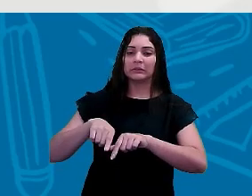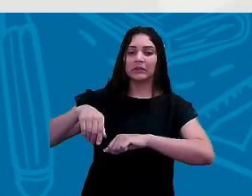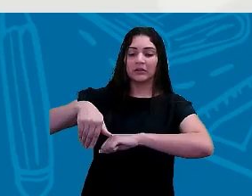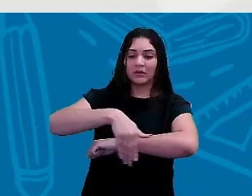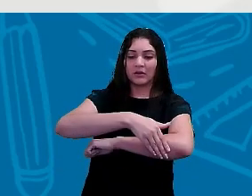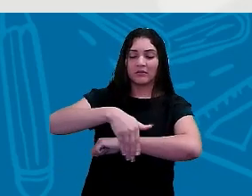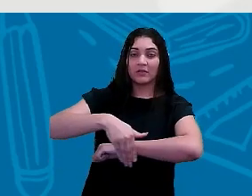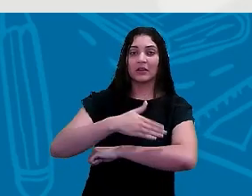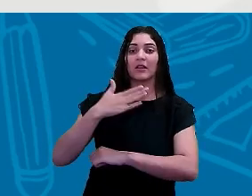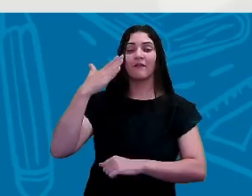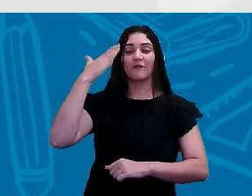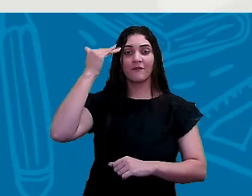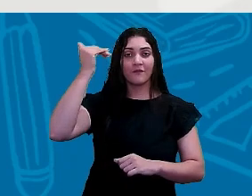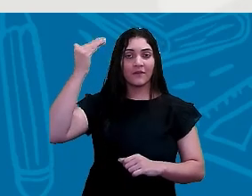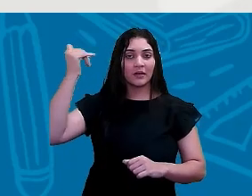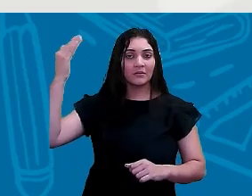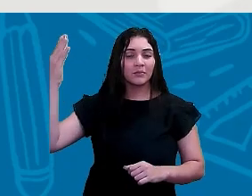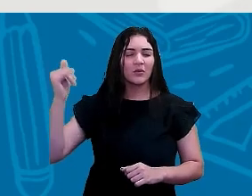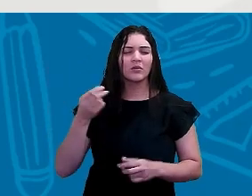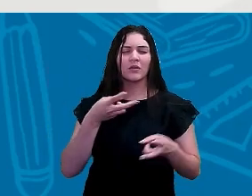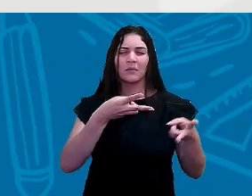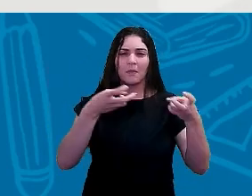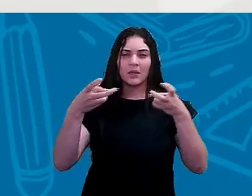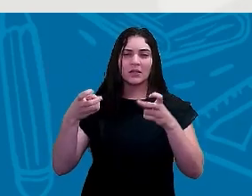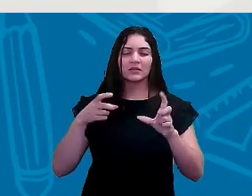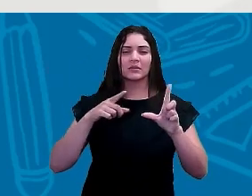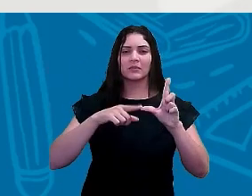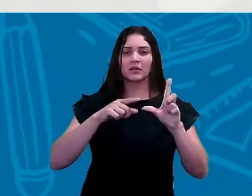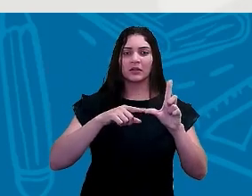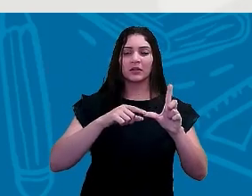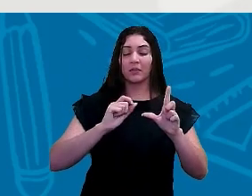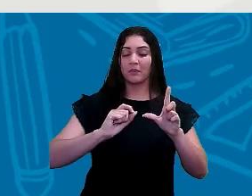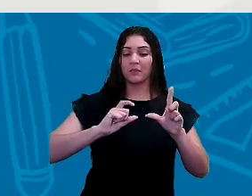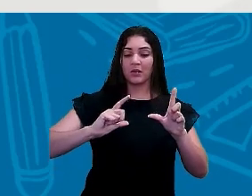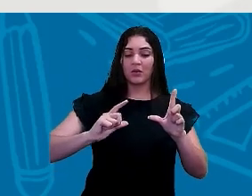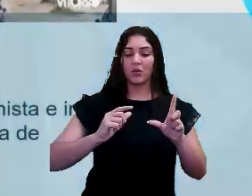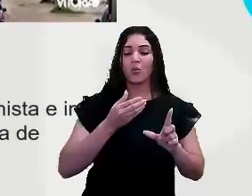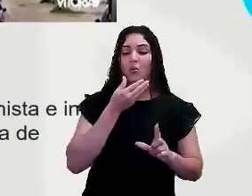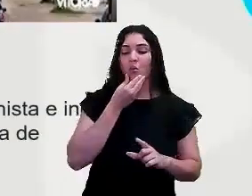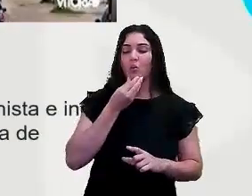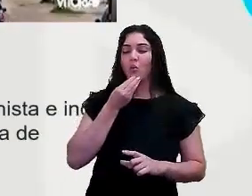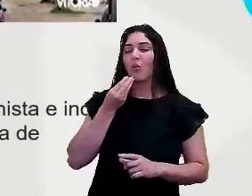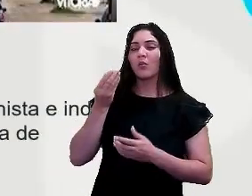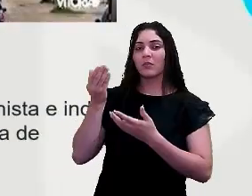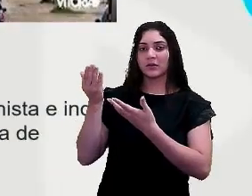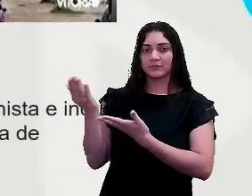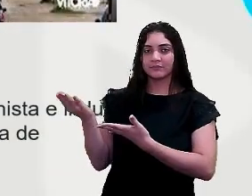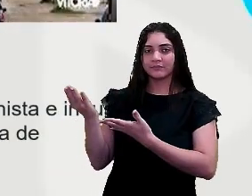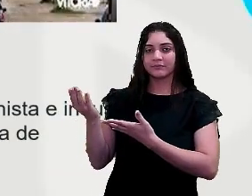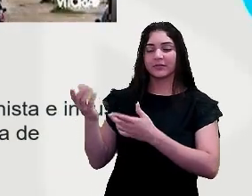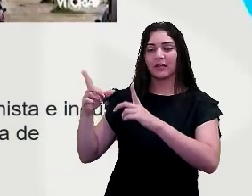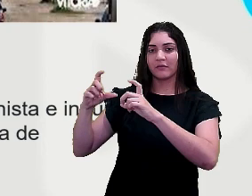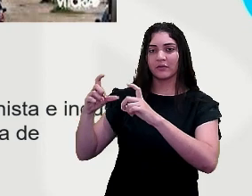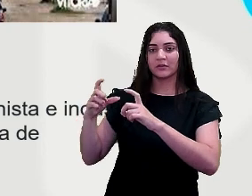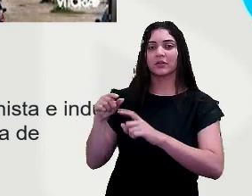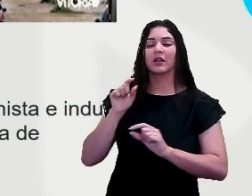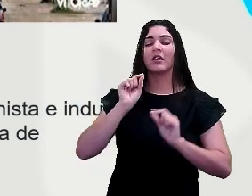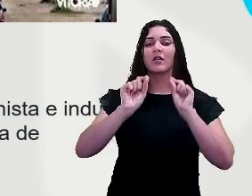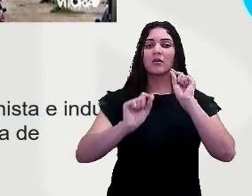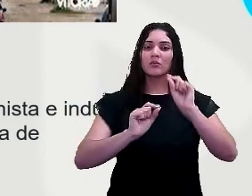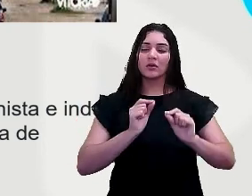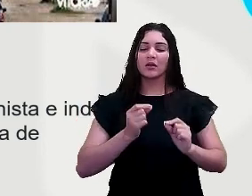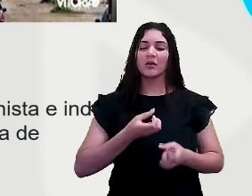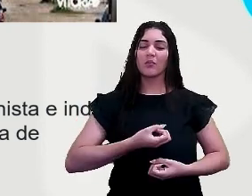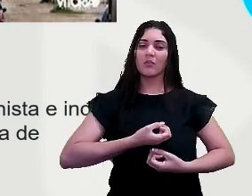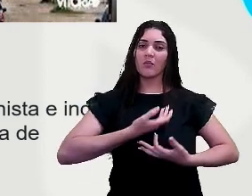escrito com letrinha maiúscula, cada nome. E Henrique de Holanda foi esse homem Ele foi um